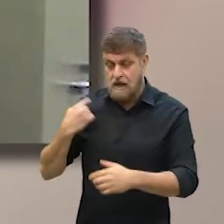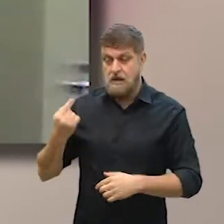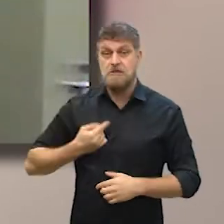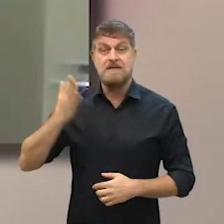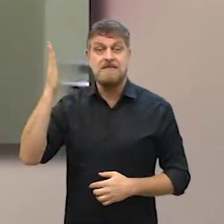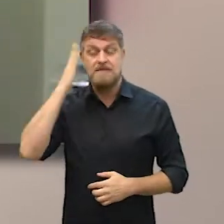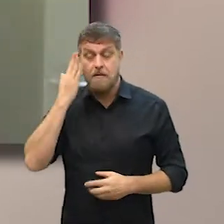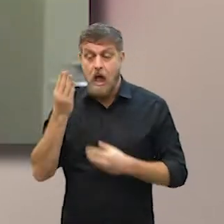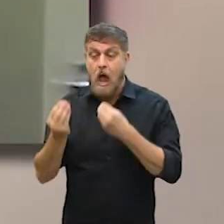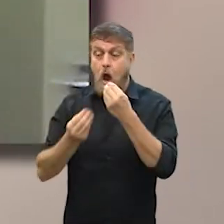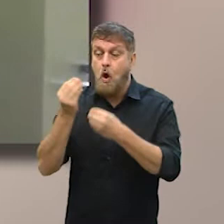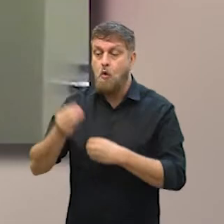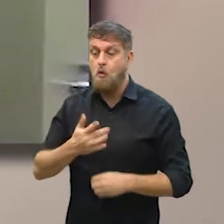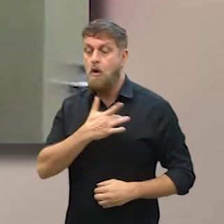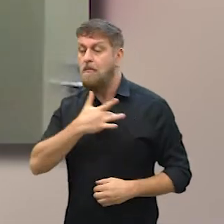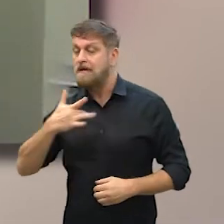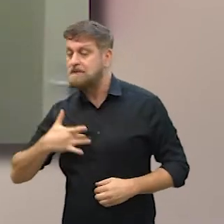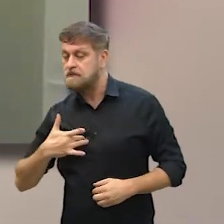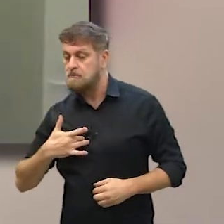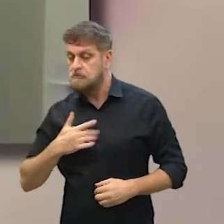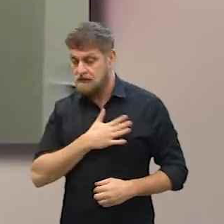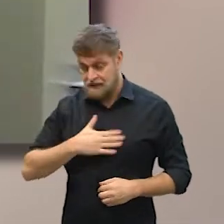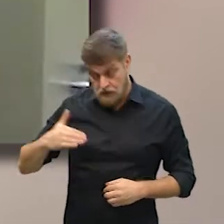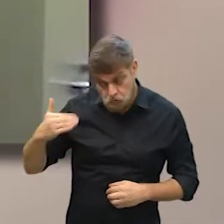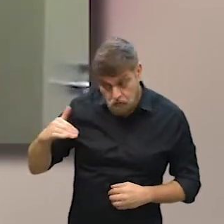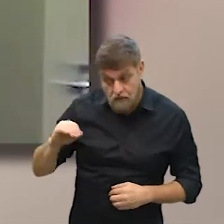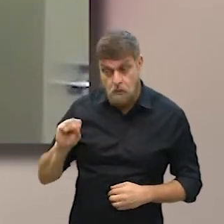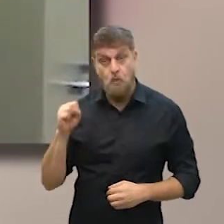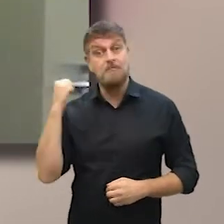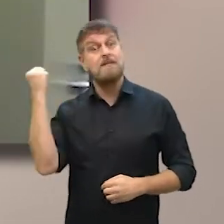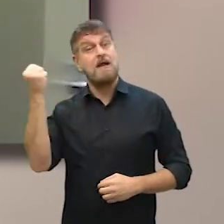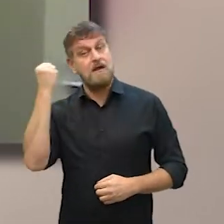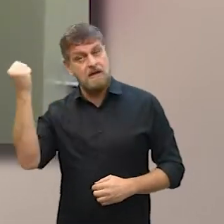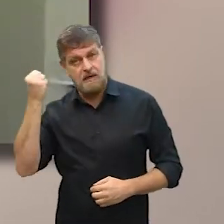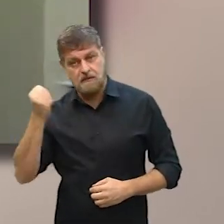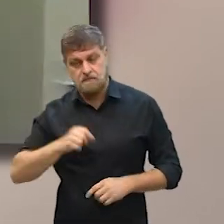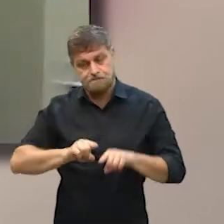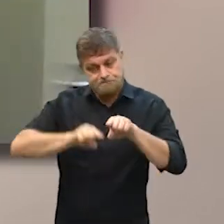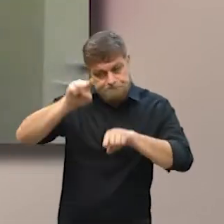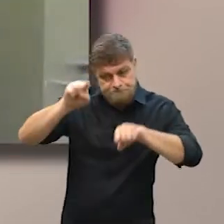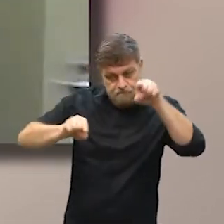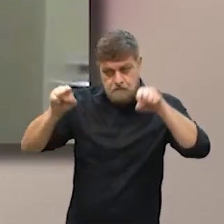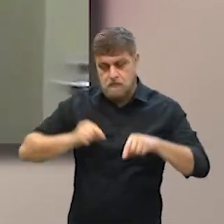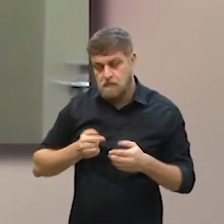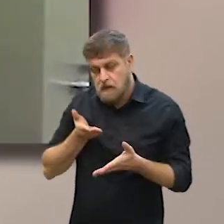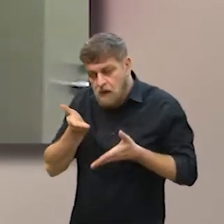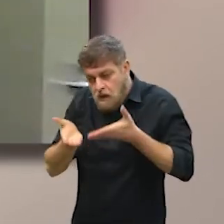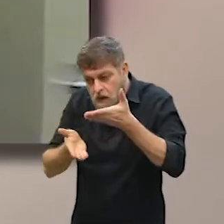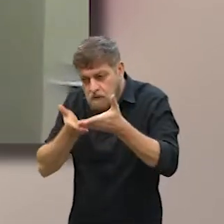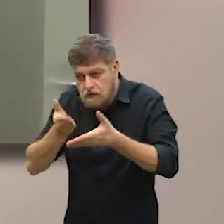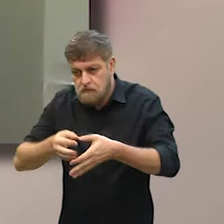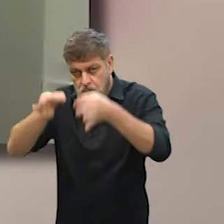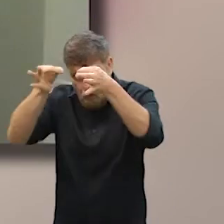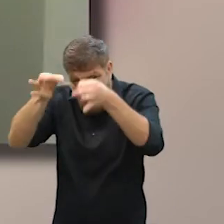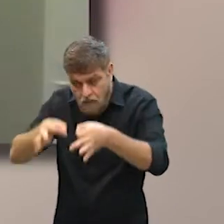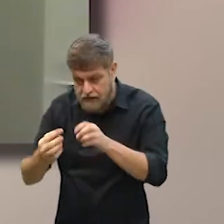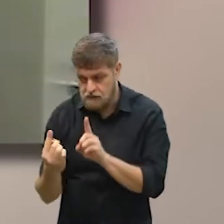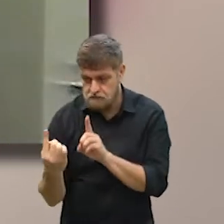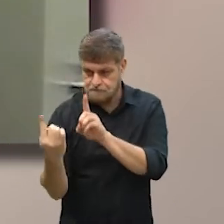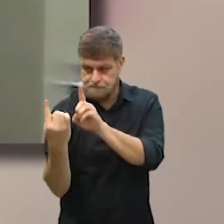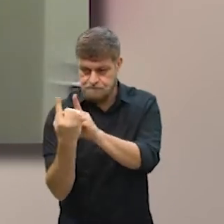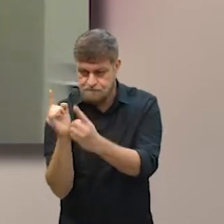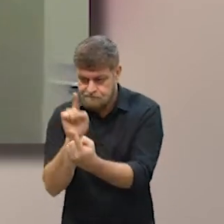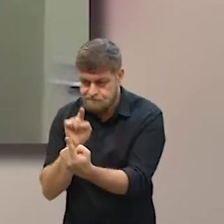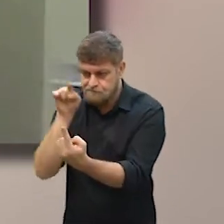a gente ter uma ideia do estadiamento geral Olha a gravidade da doença do paciente e fazer o tratamento que a